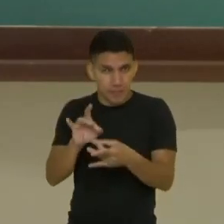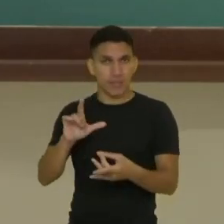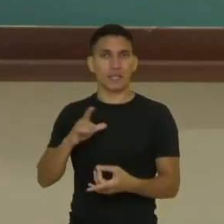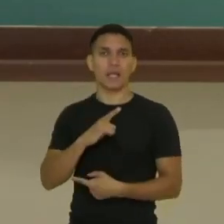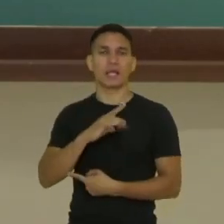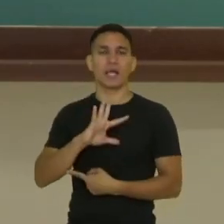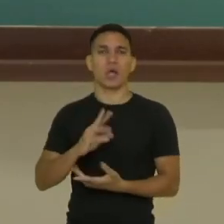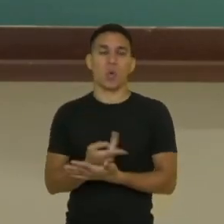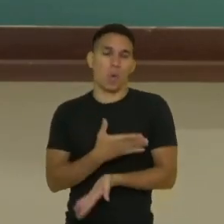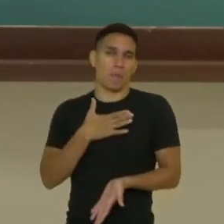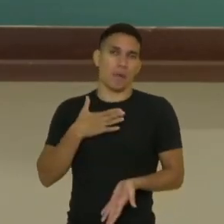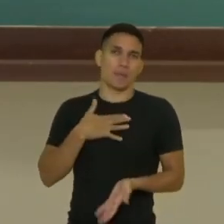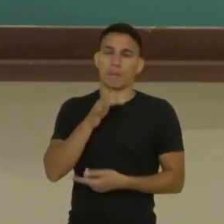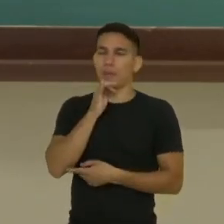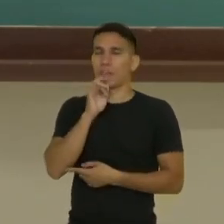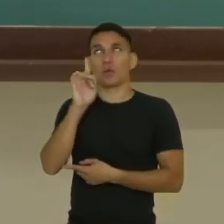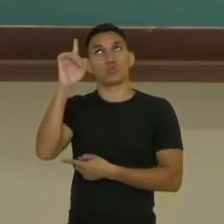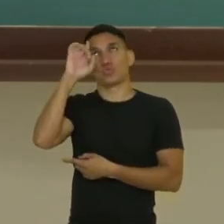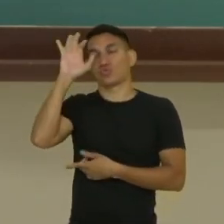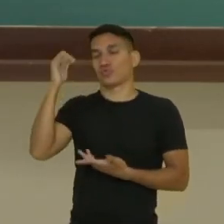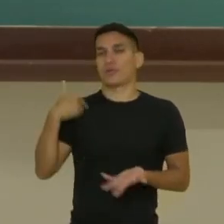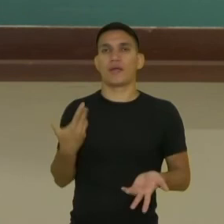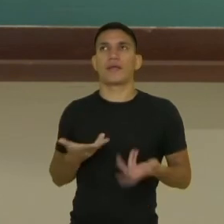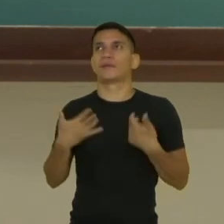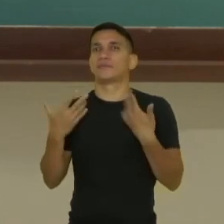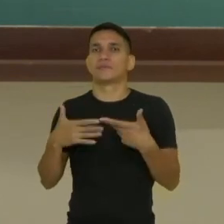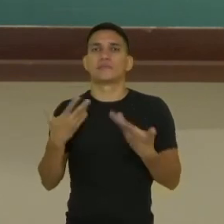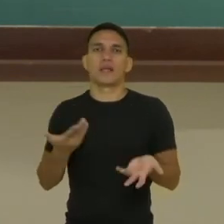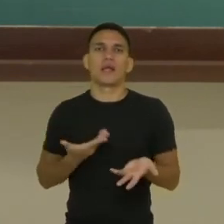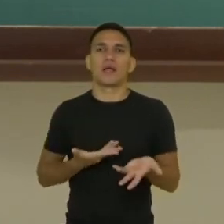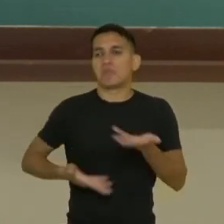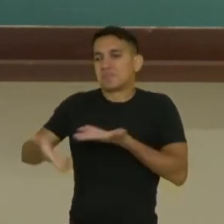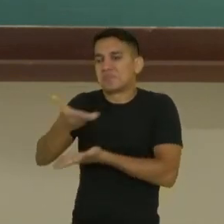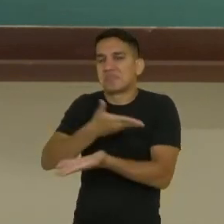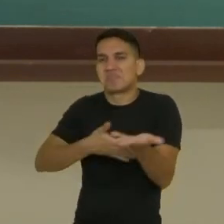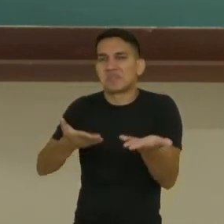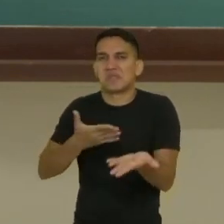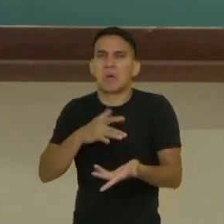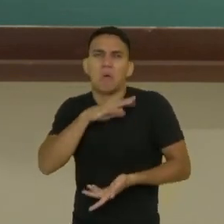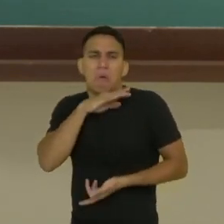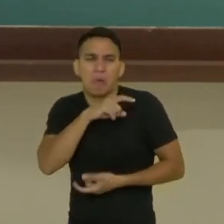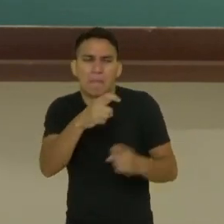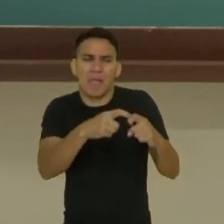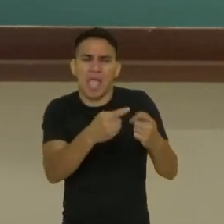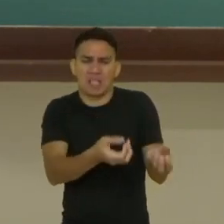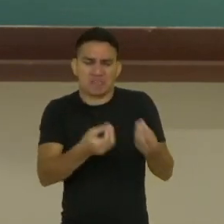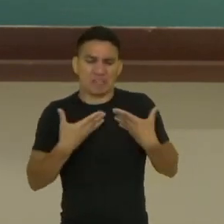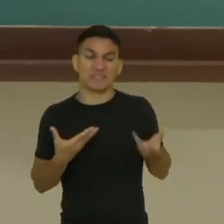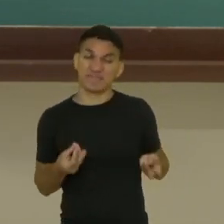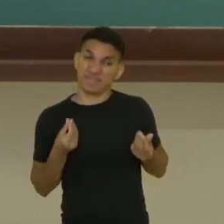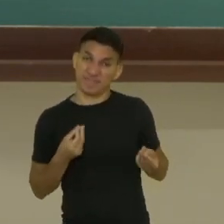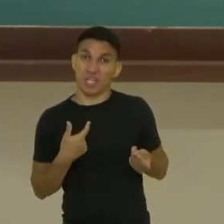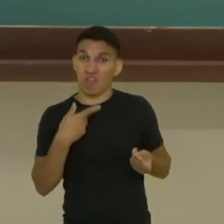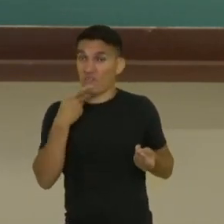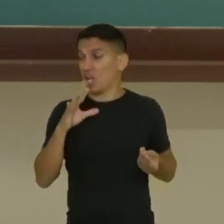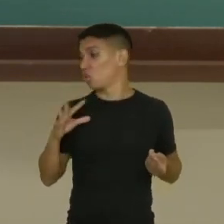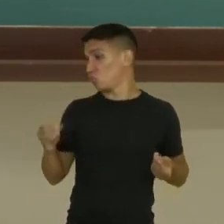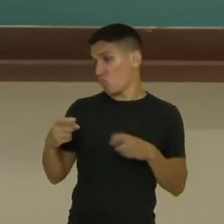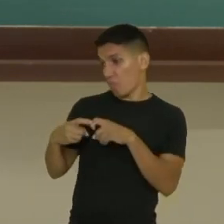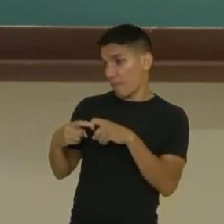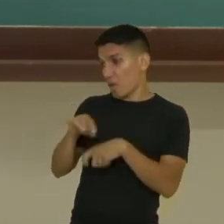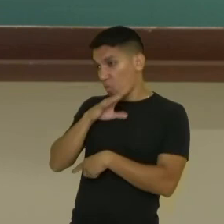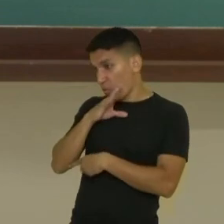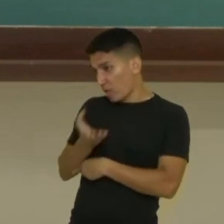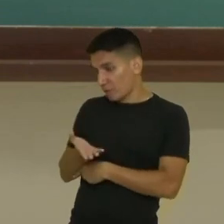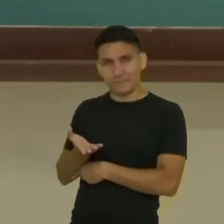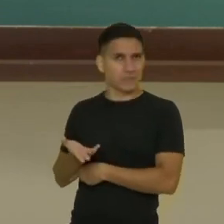aconteceu comigo. Um dia eu fui tratada mal por um médico. Então eu digo que os médicos são ruins, né?